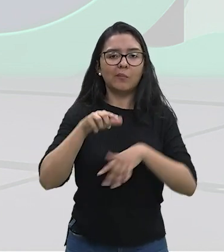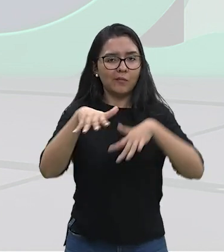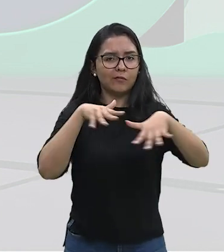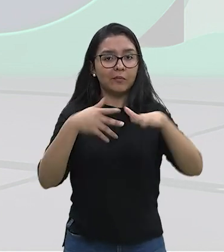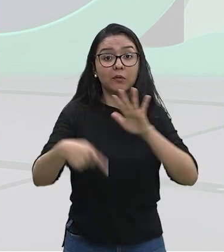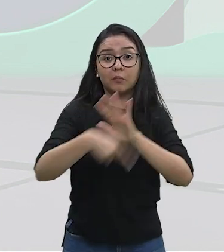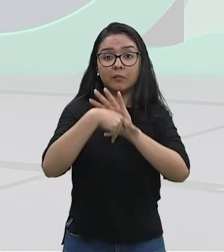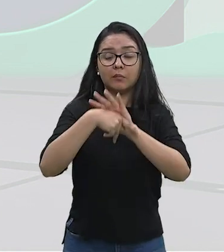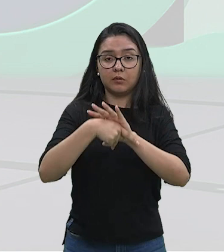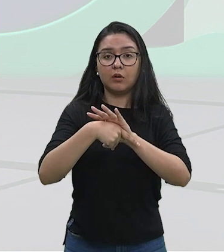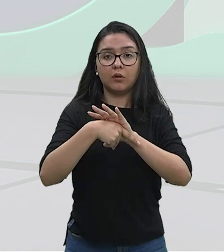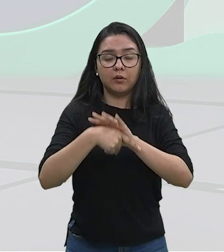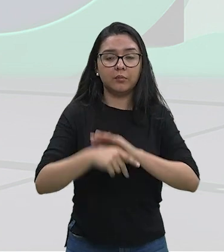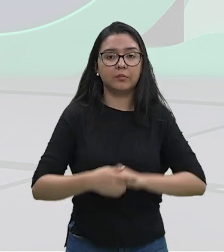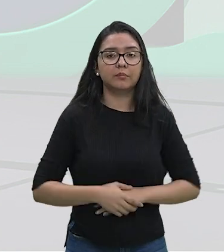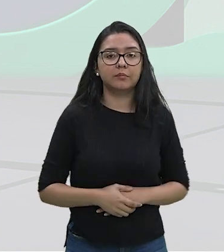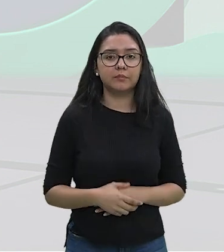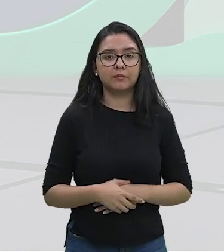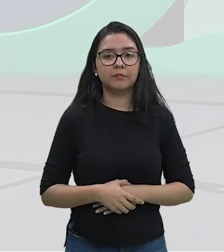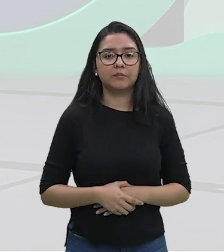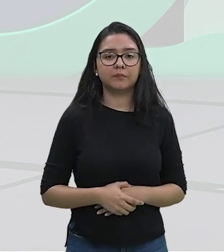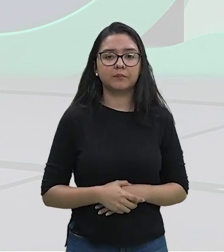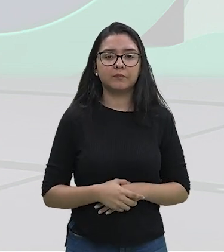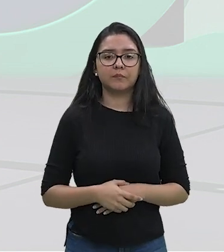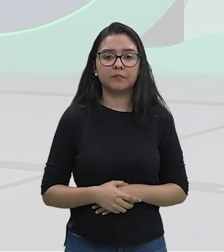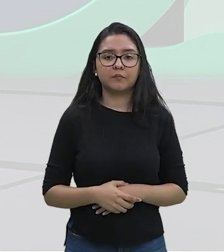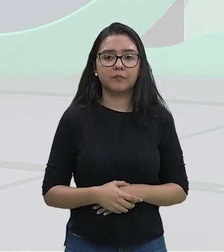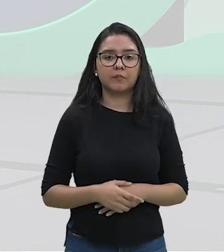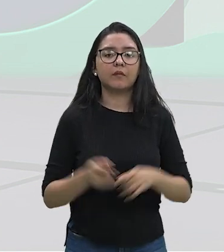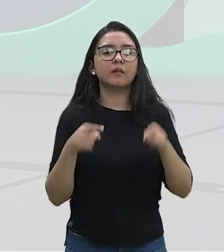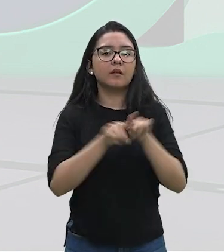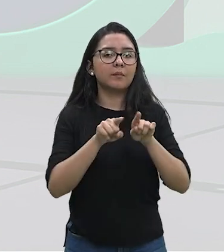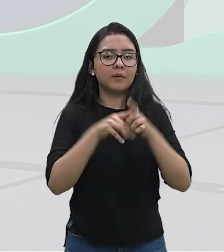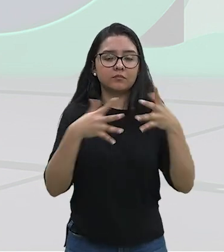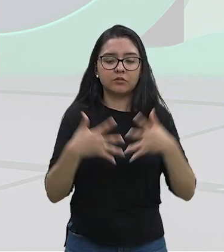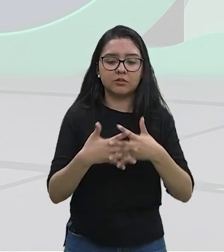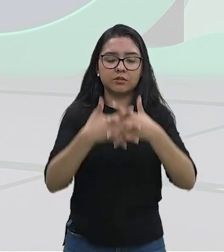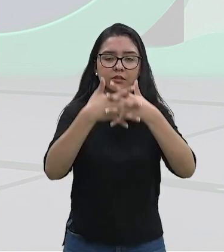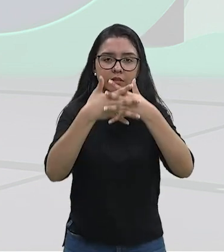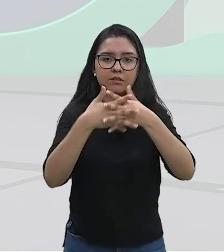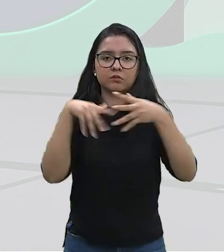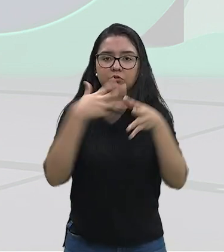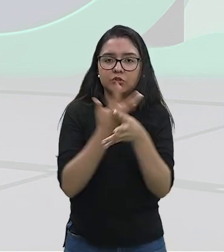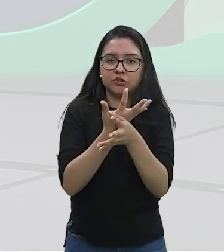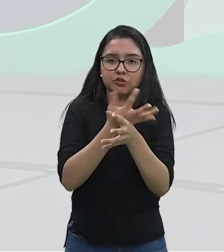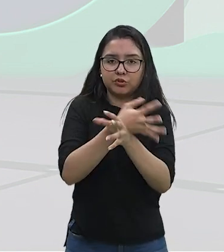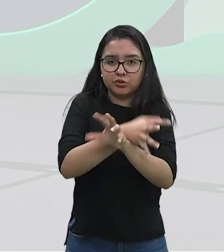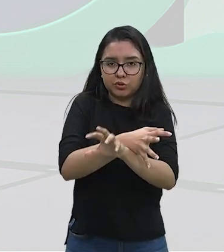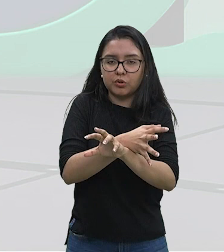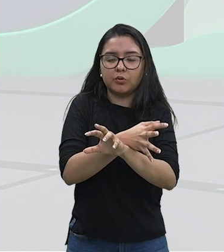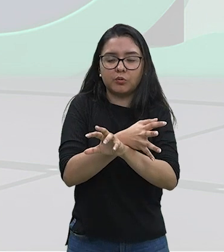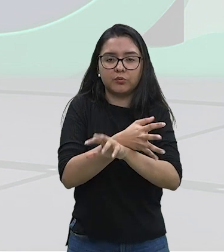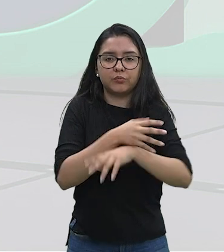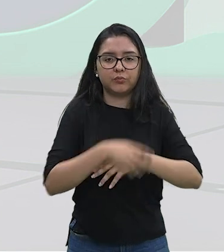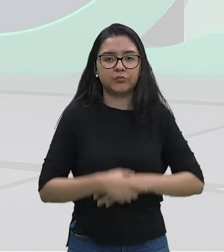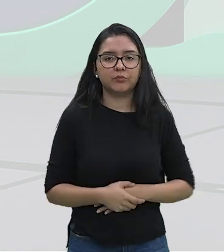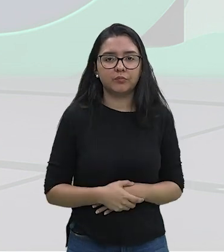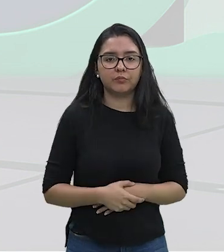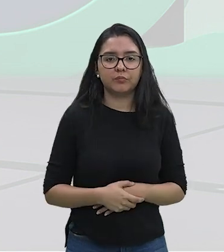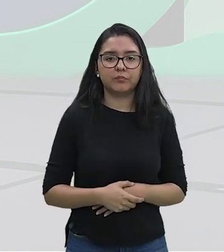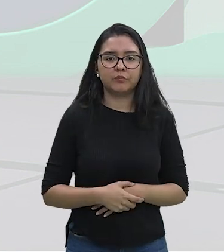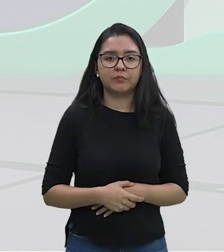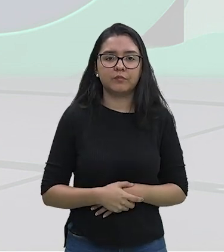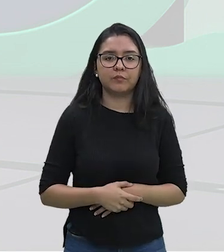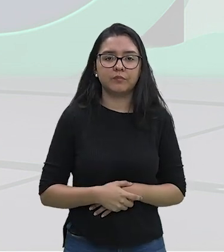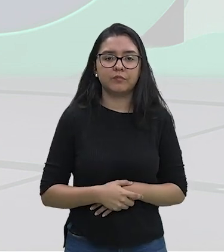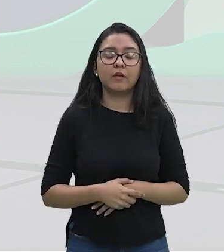então o estômago trabalha dessa forma. Tecido muscular esquelético, que é também chamado de estriado esquelético, vai